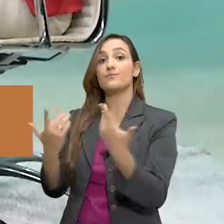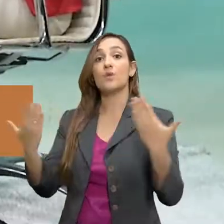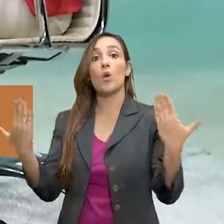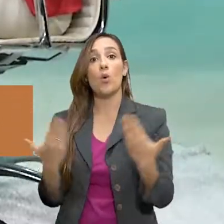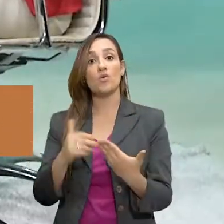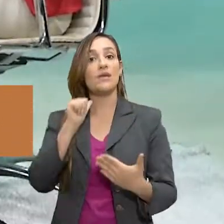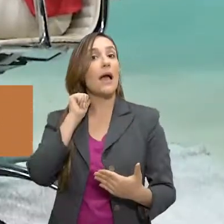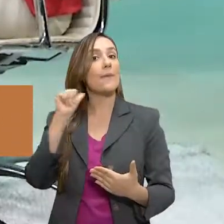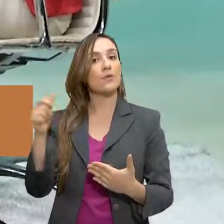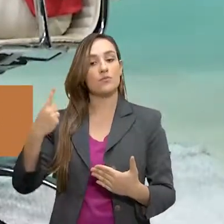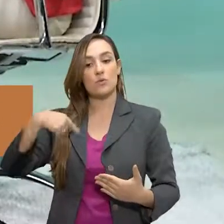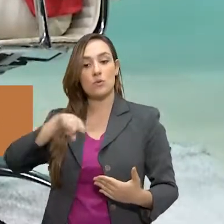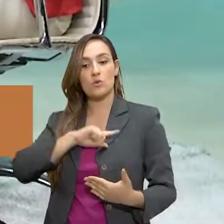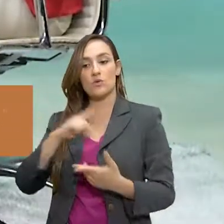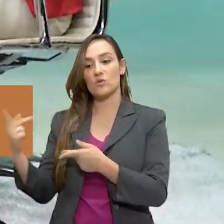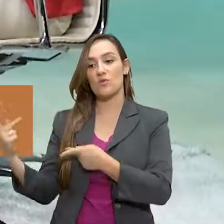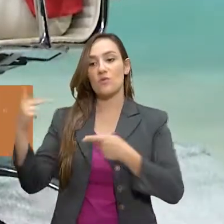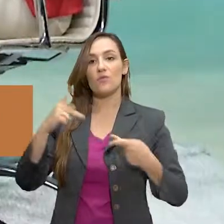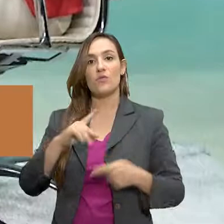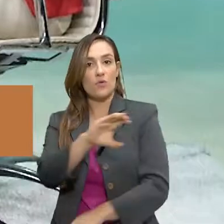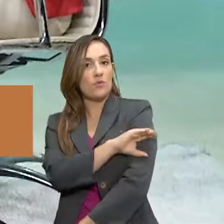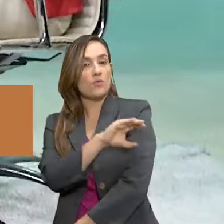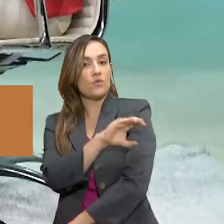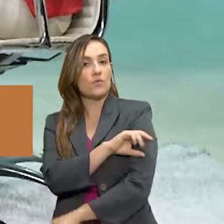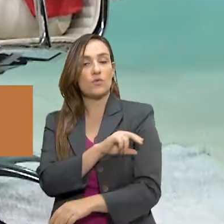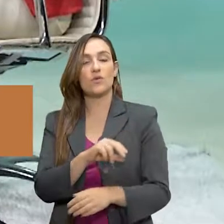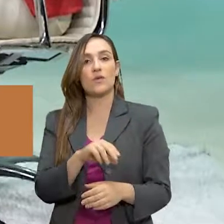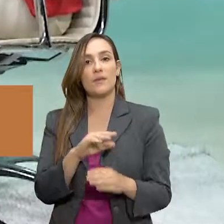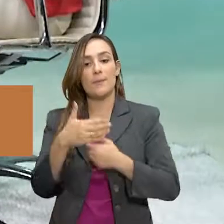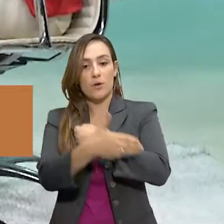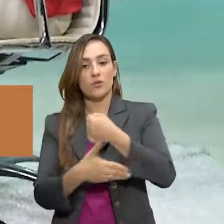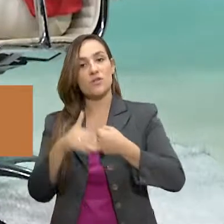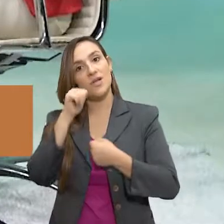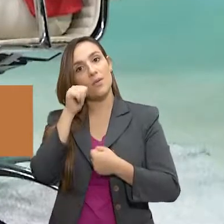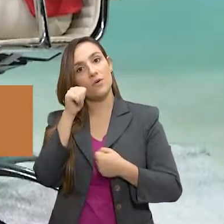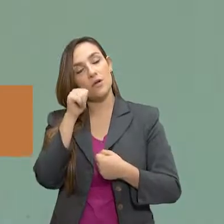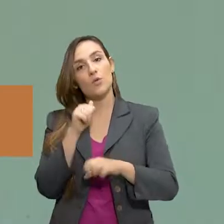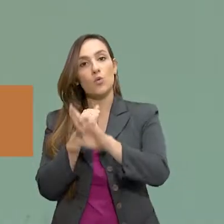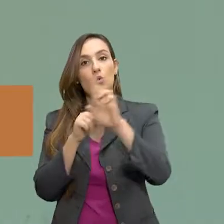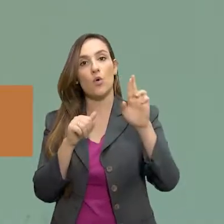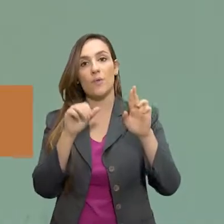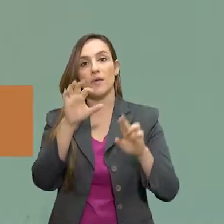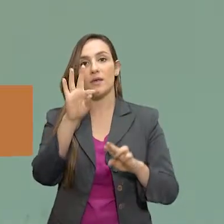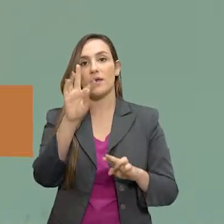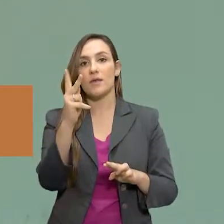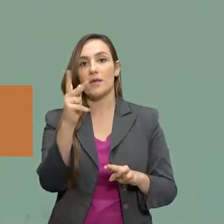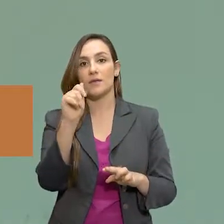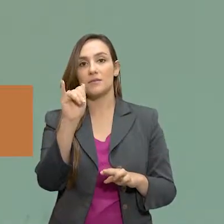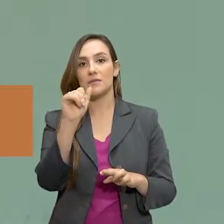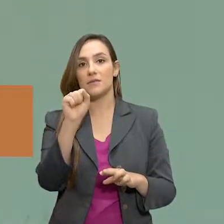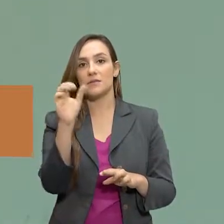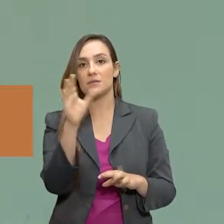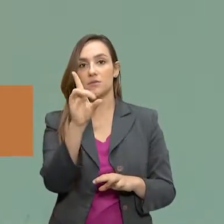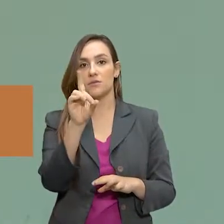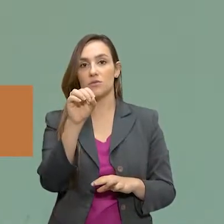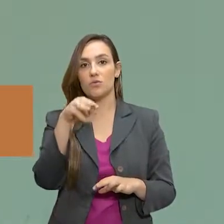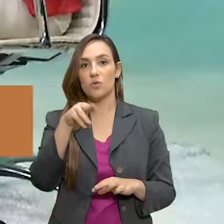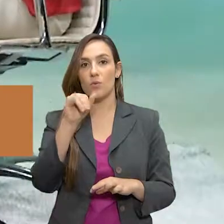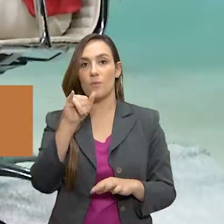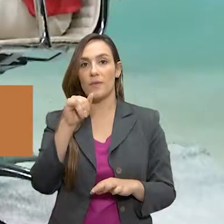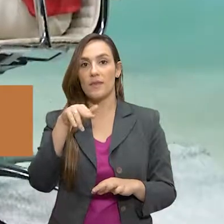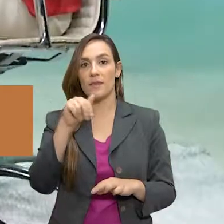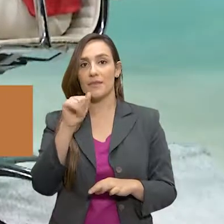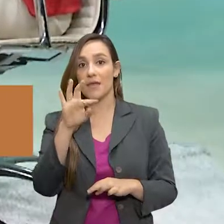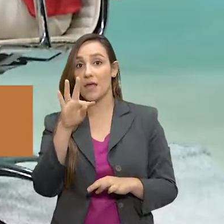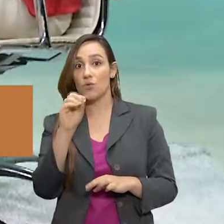Assembleia. Nessa edição de abril, recebemos a coordenadora do Núcleo de Defesa da Mulher, a defensora pública Thaís Dominato Silva